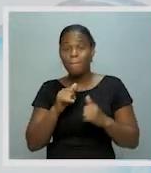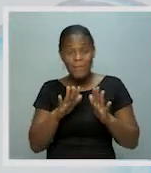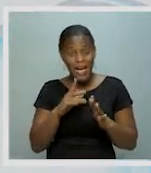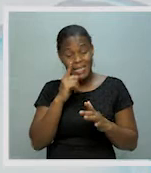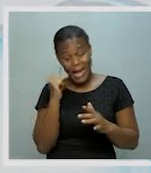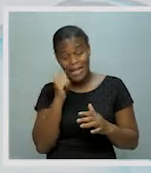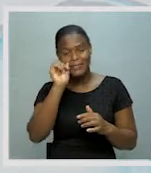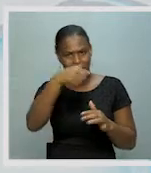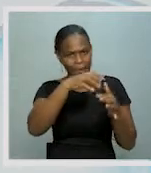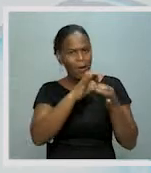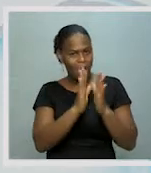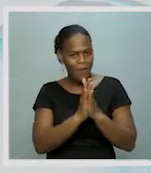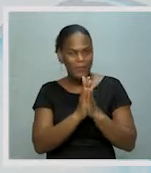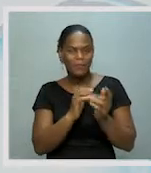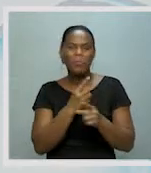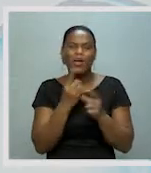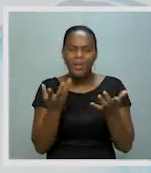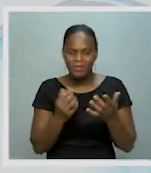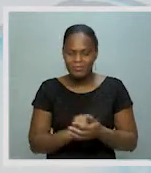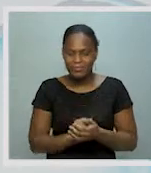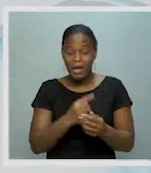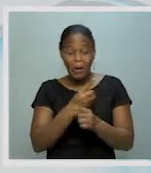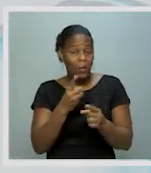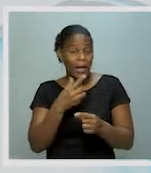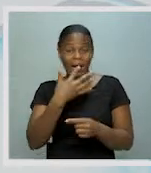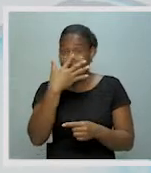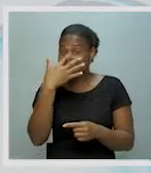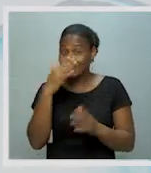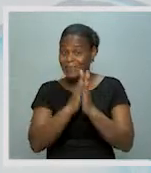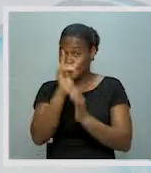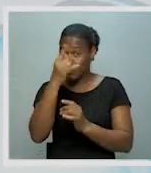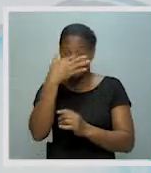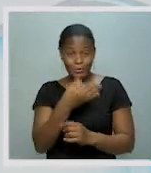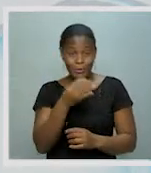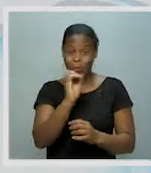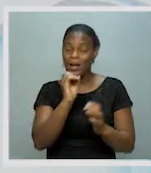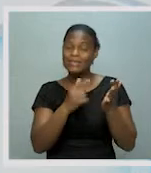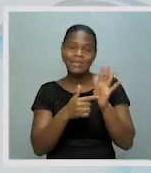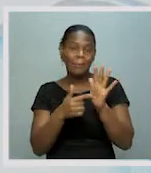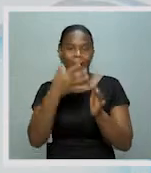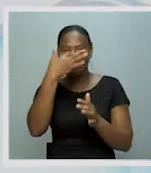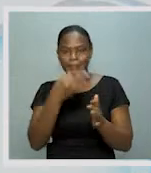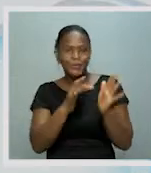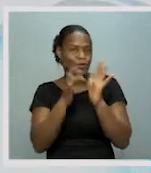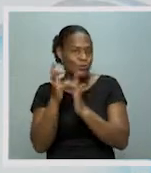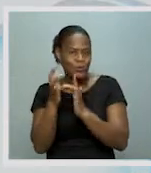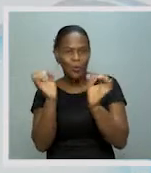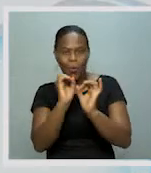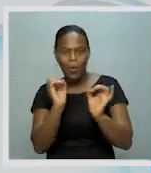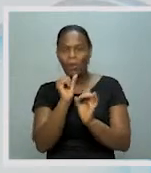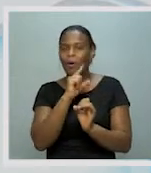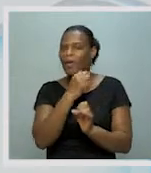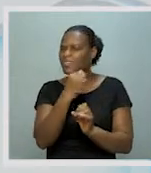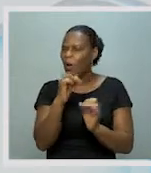deixam de ser religiosos. Sabem por quê? Porque podem não crer num Deus Jesus Cristo, digamos assim. Podem não crer num